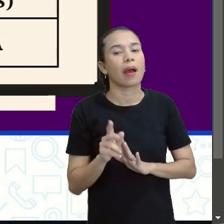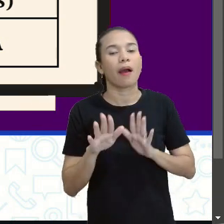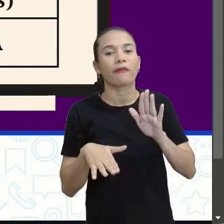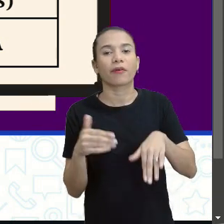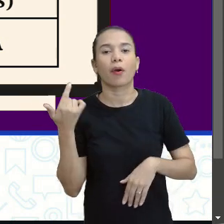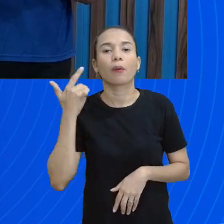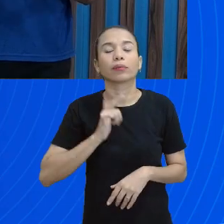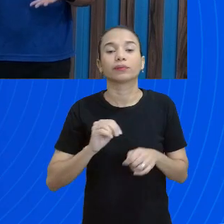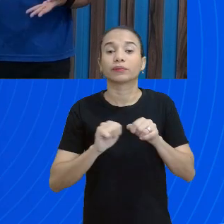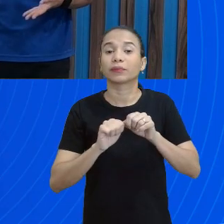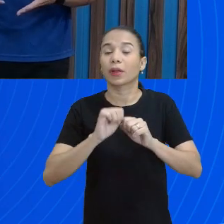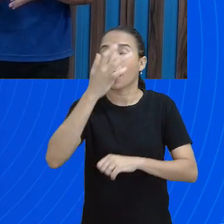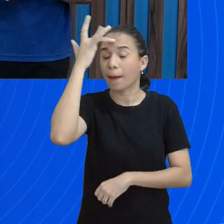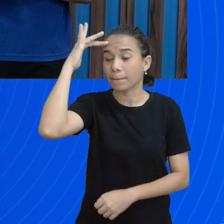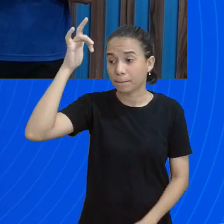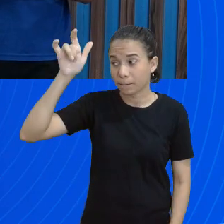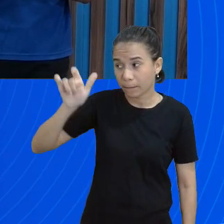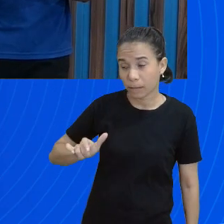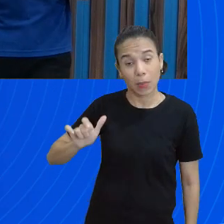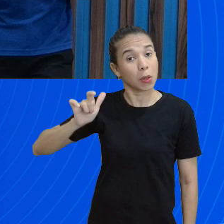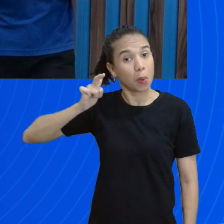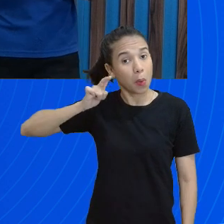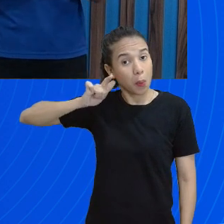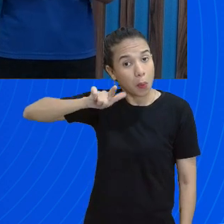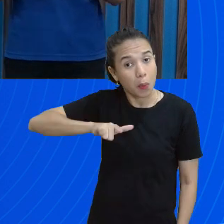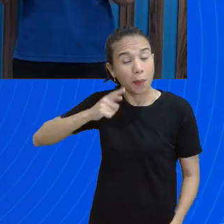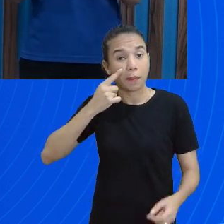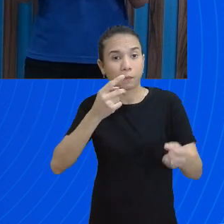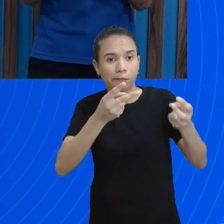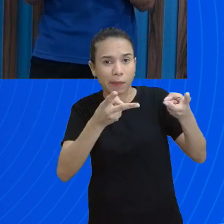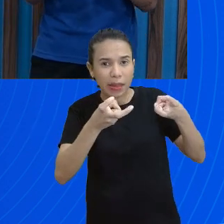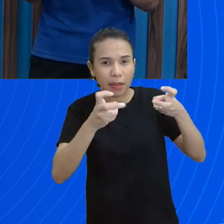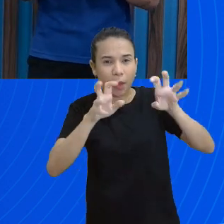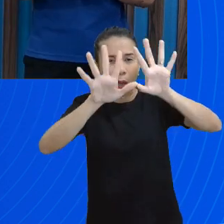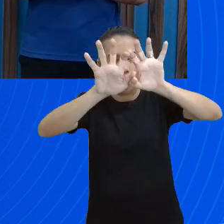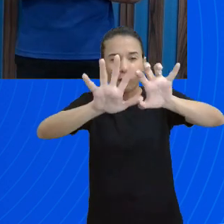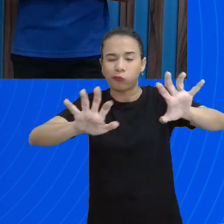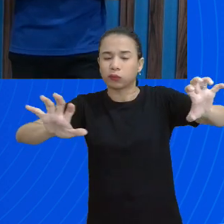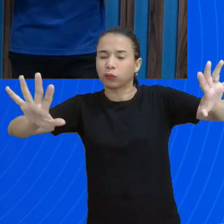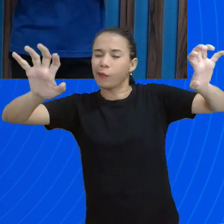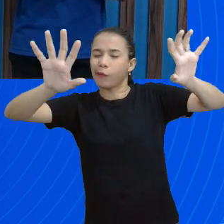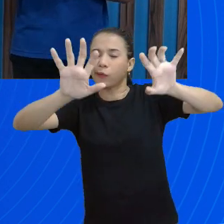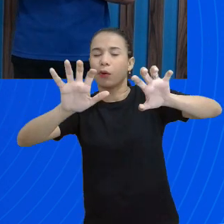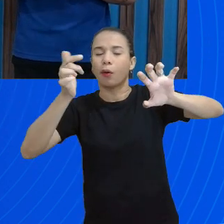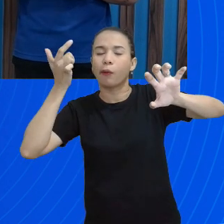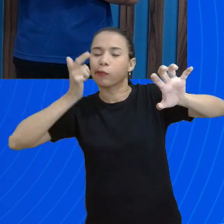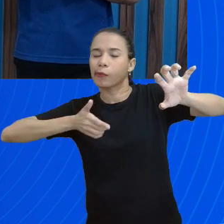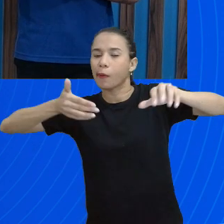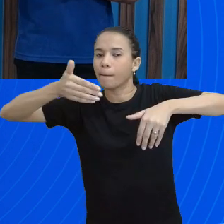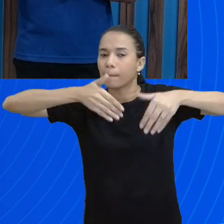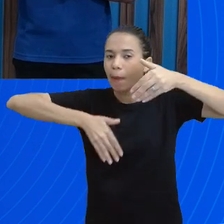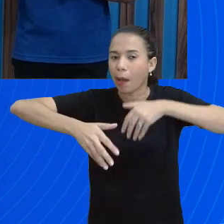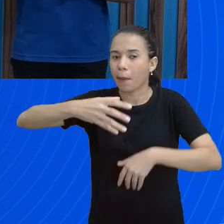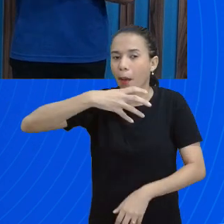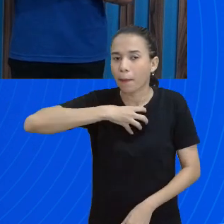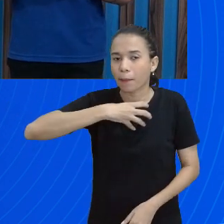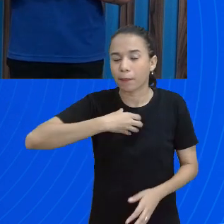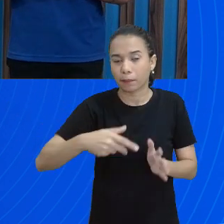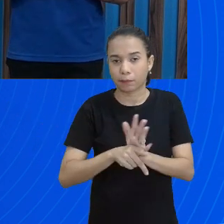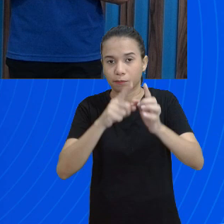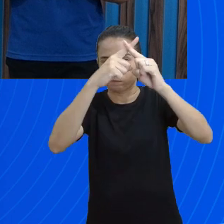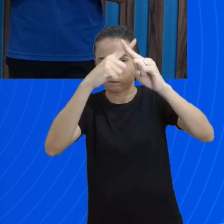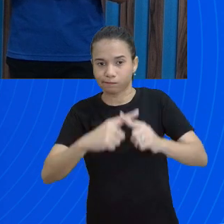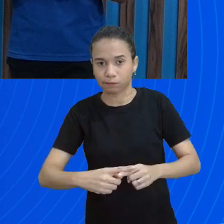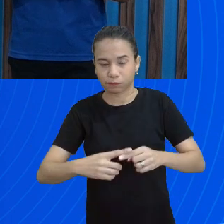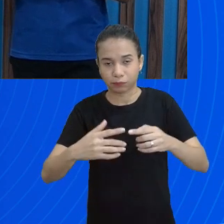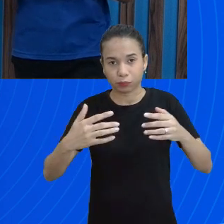com que essas pessoas que conseguem identificar vultos, se elas forem participar de competições com